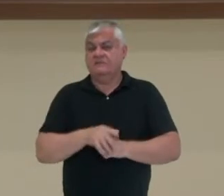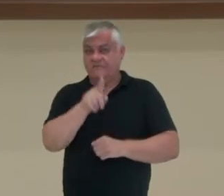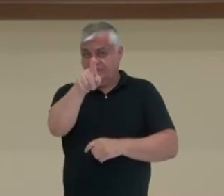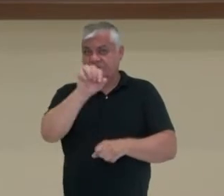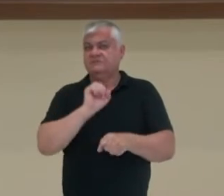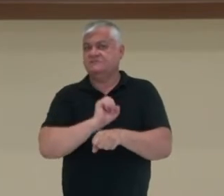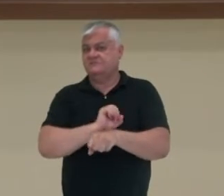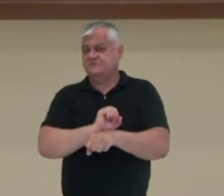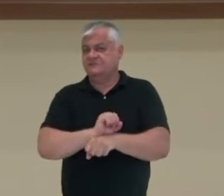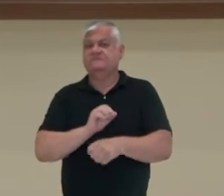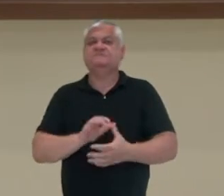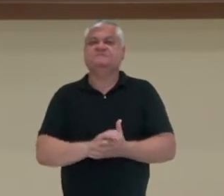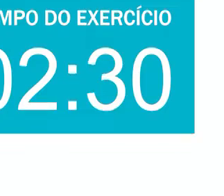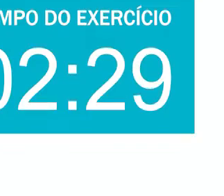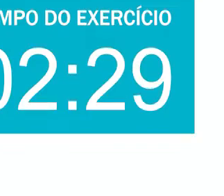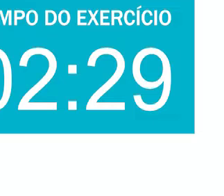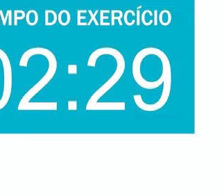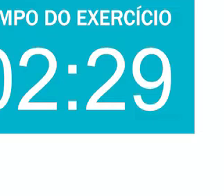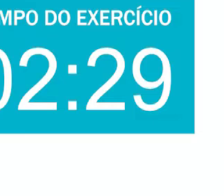eu te aguardo aqui.